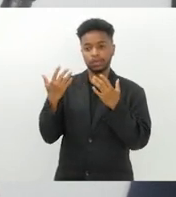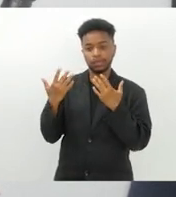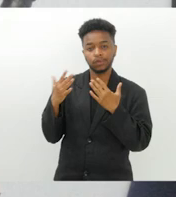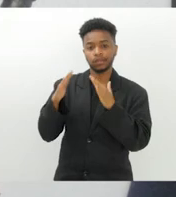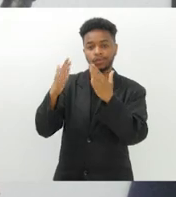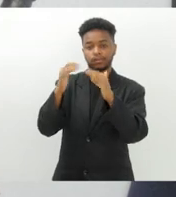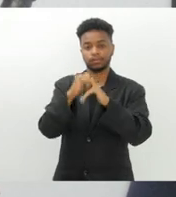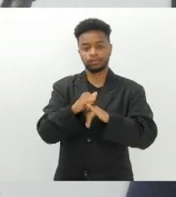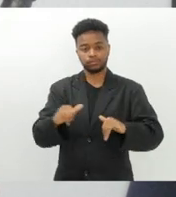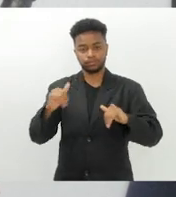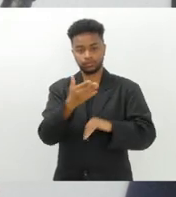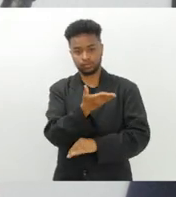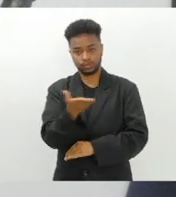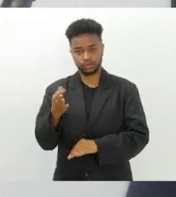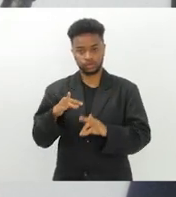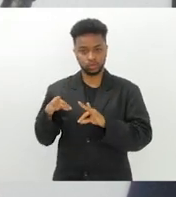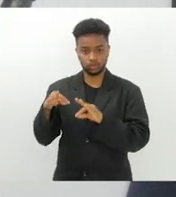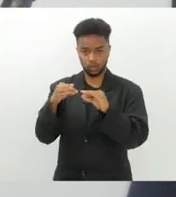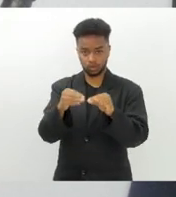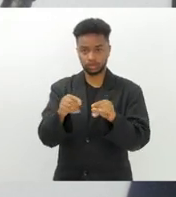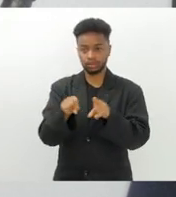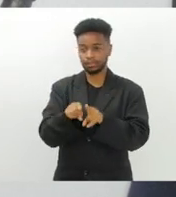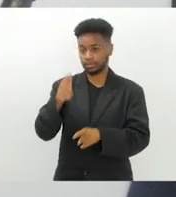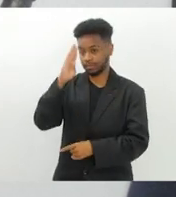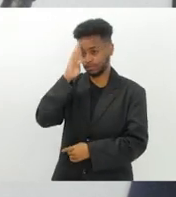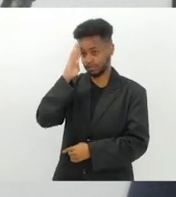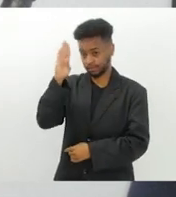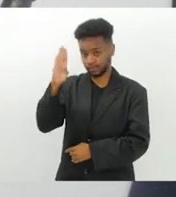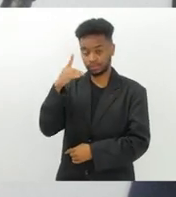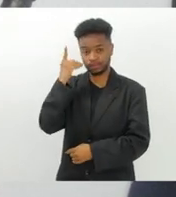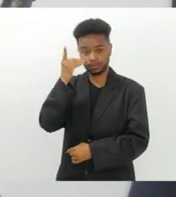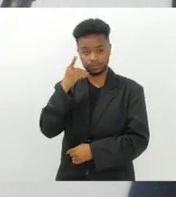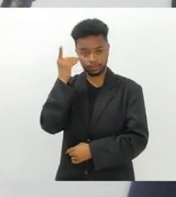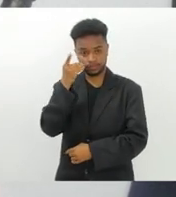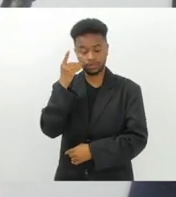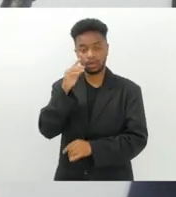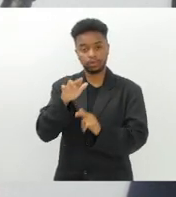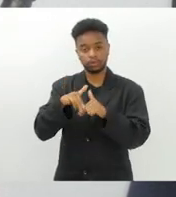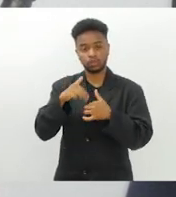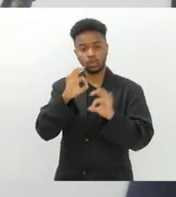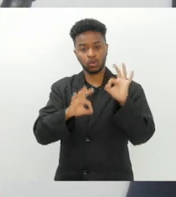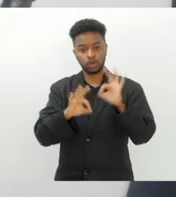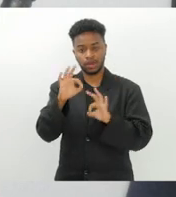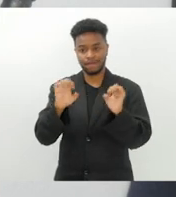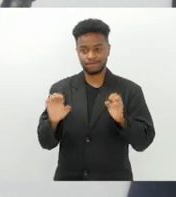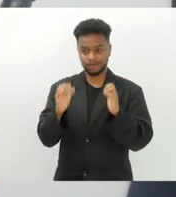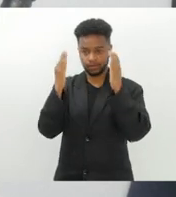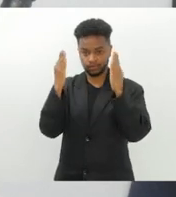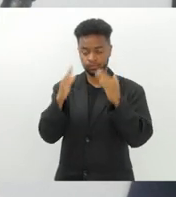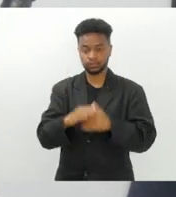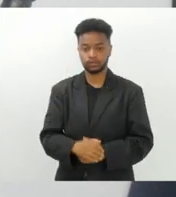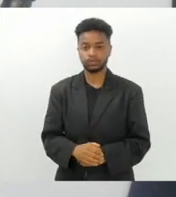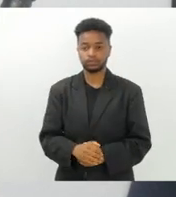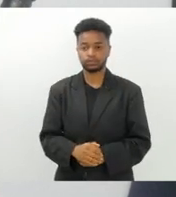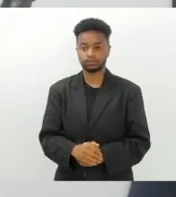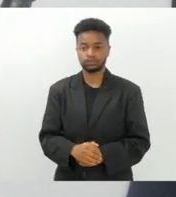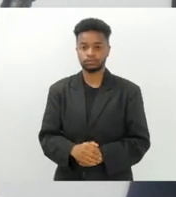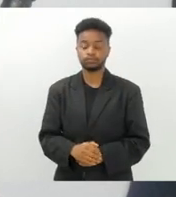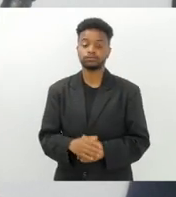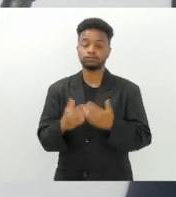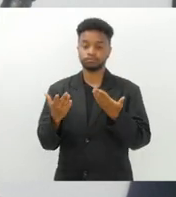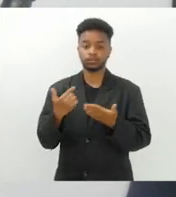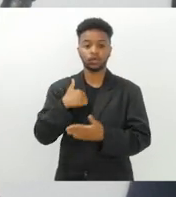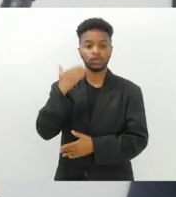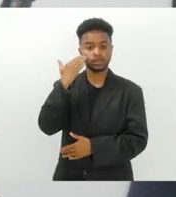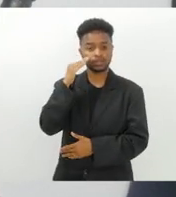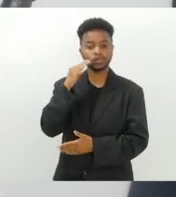parabenizar a todos vocês, principalmente ao deputado pela organização do evento. Reconheço que é algo